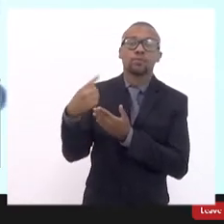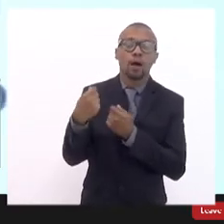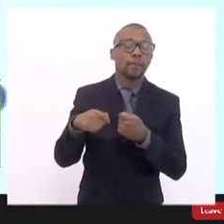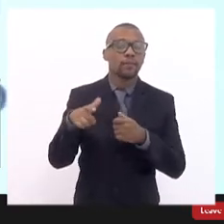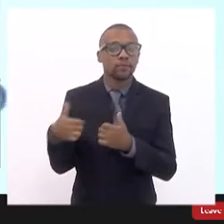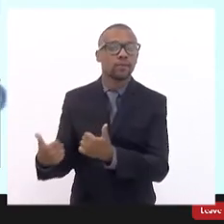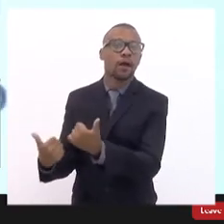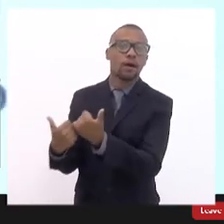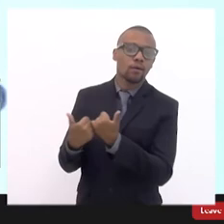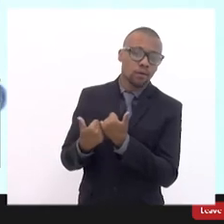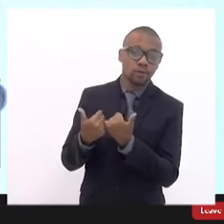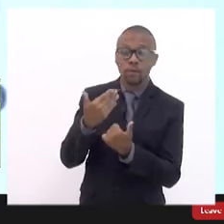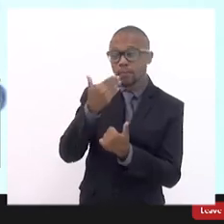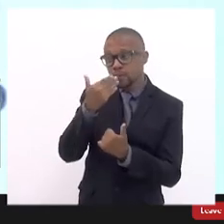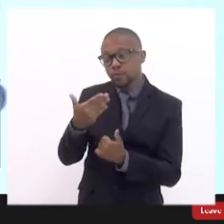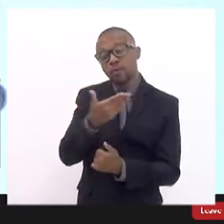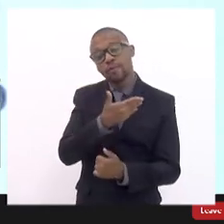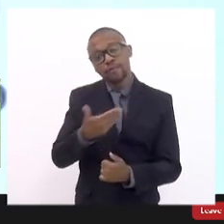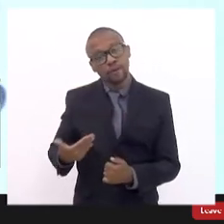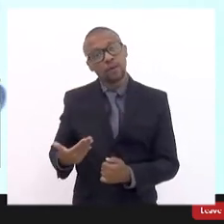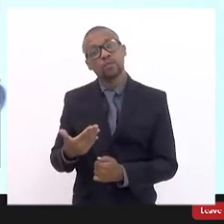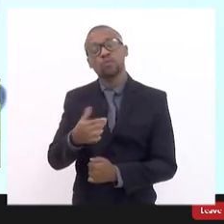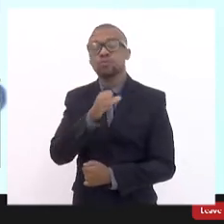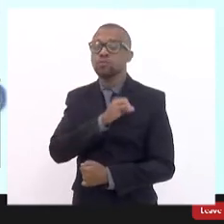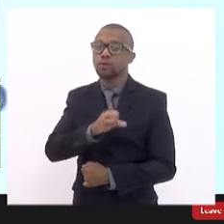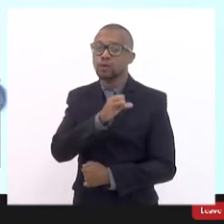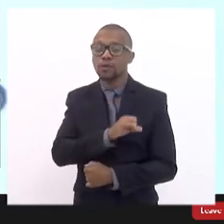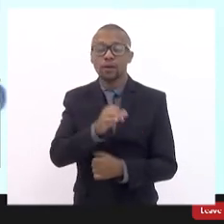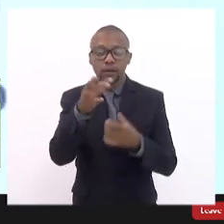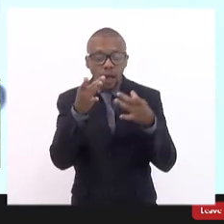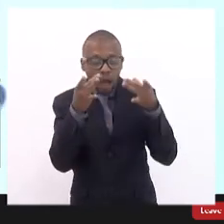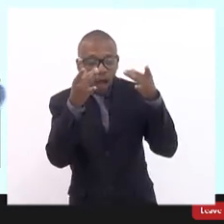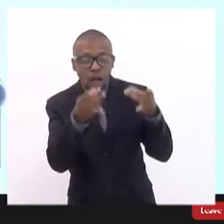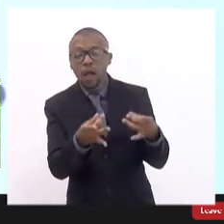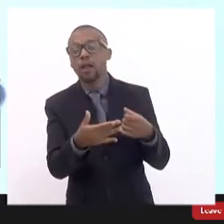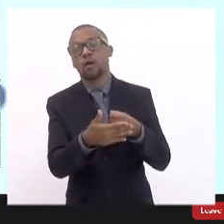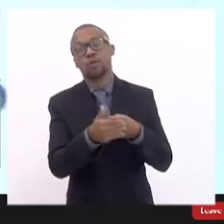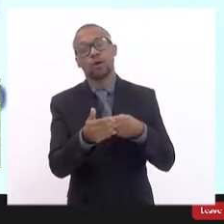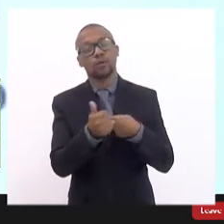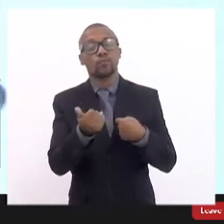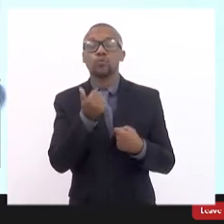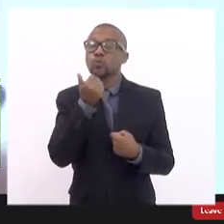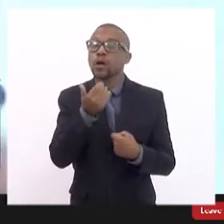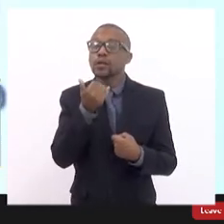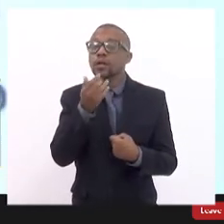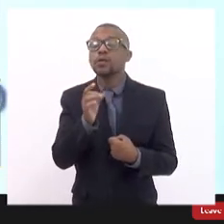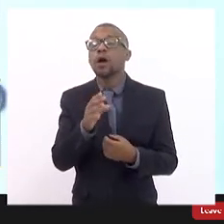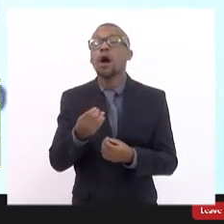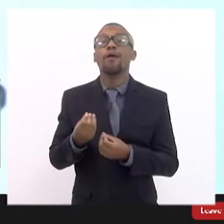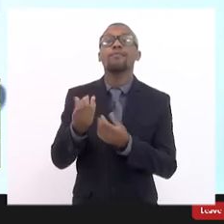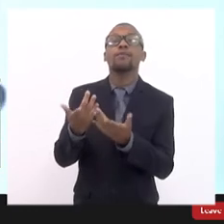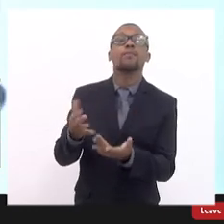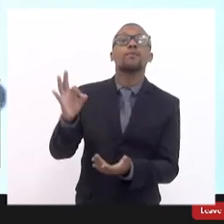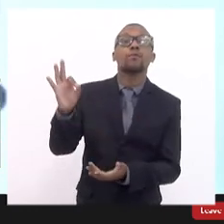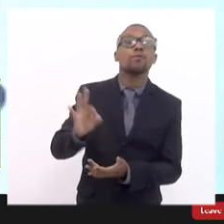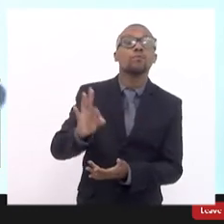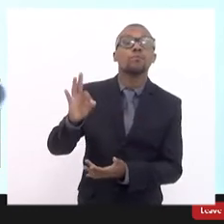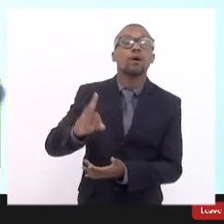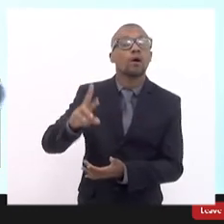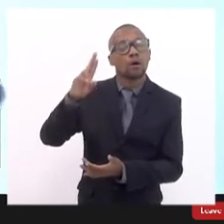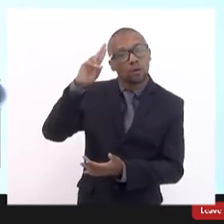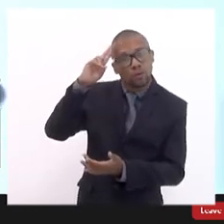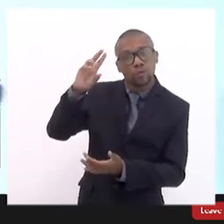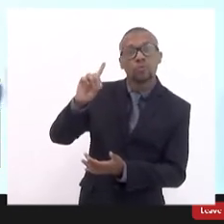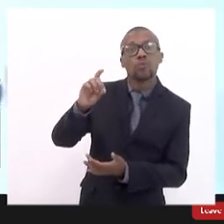e pedimos aí ao governo do Estado que olhe com carinho. Não adianta só dar crédito para o dono